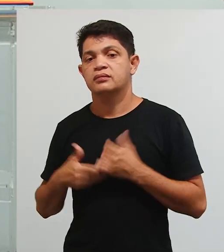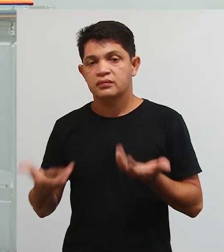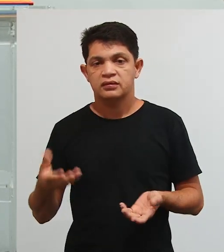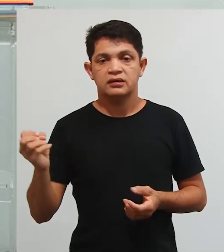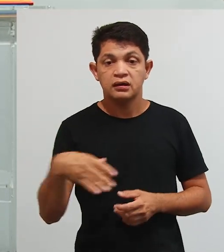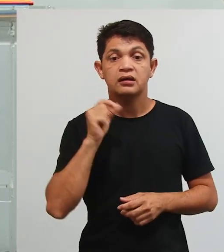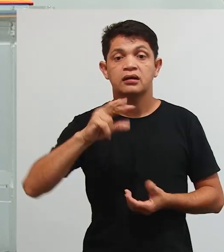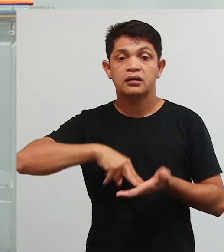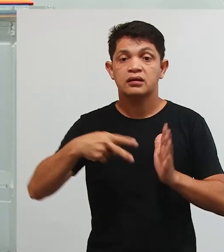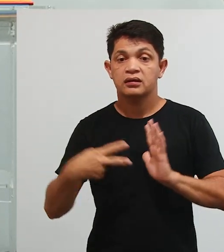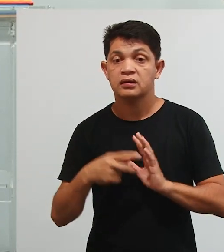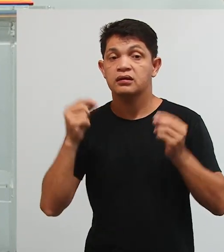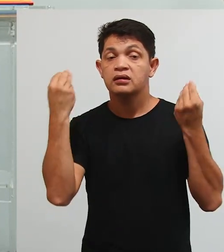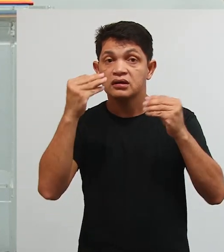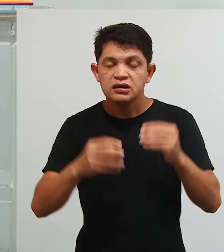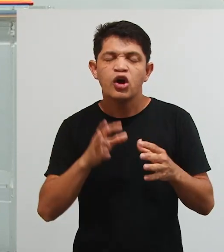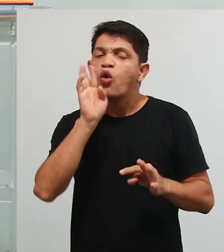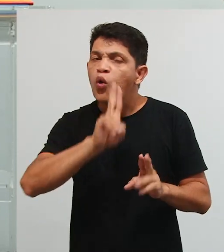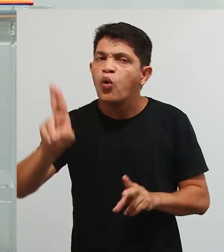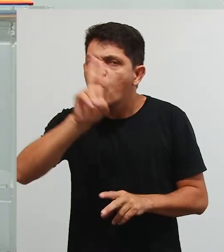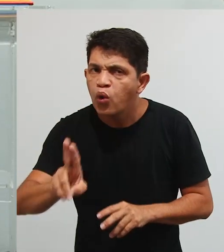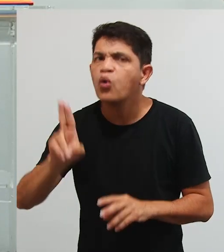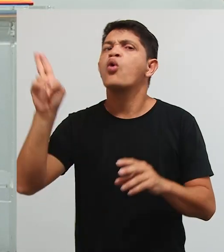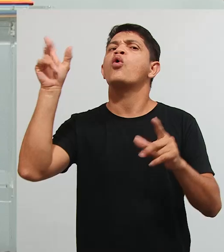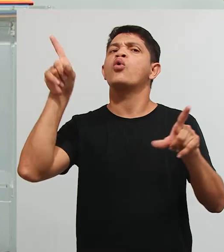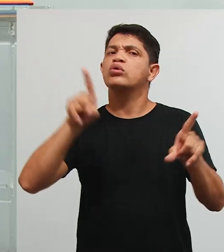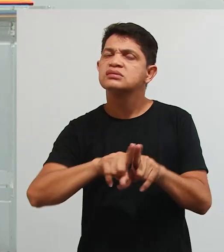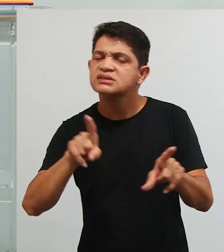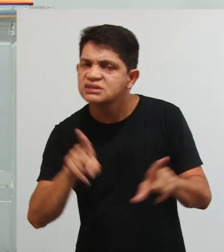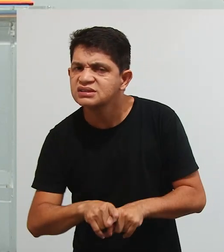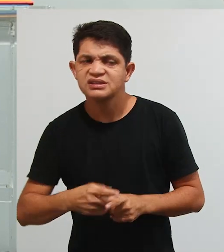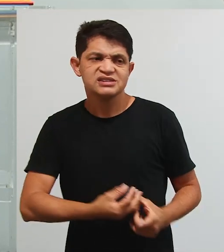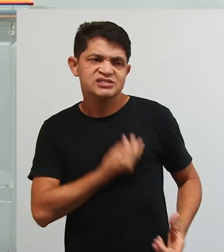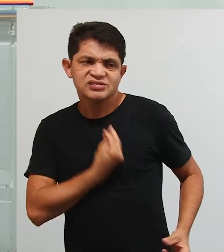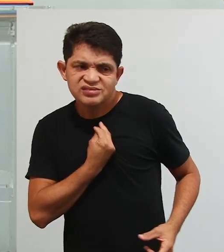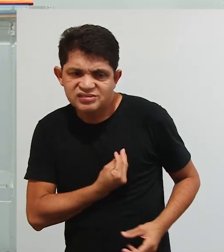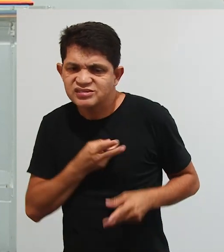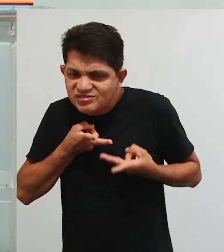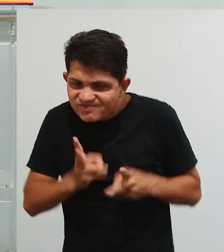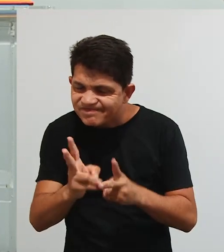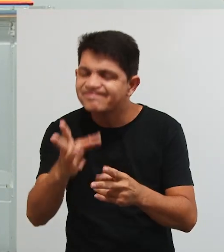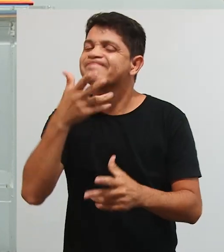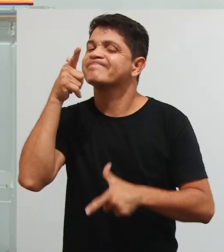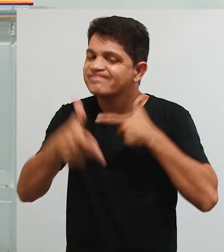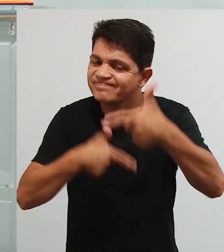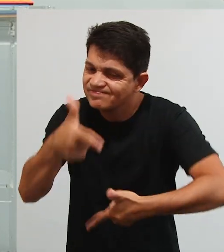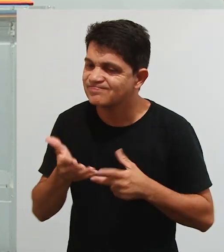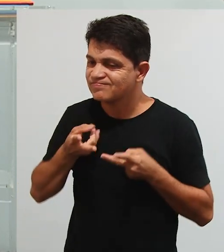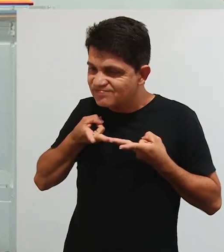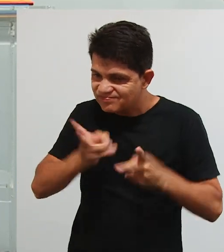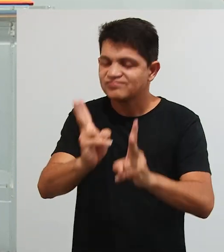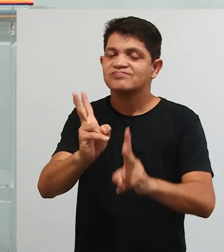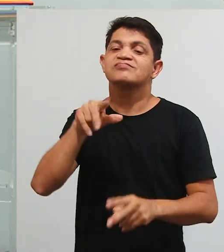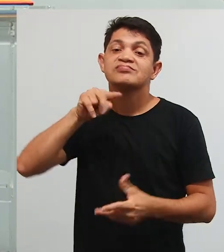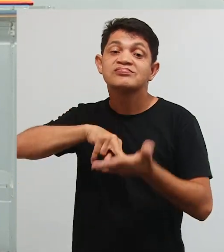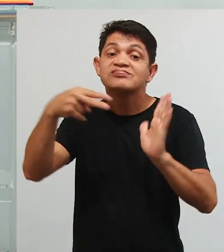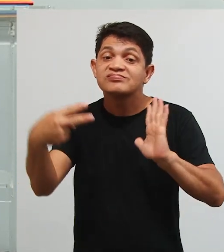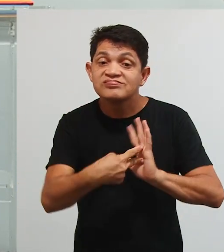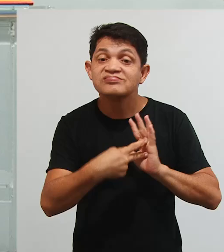por um próximo conflito. E aí segue reto toda a vida, não é verdade? E é esse processo que